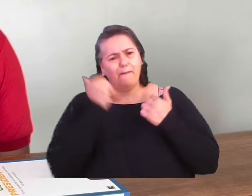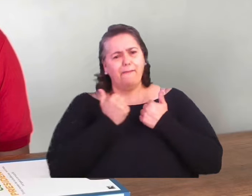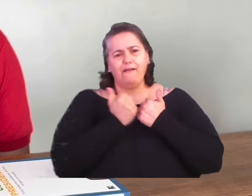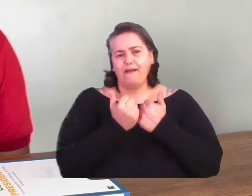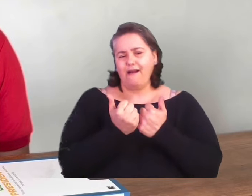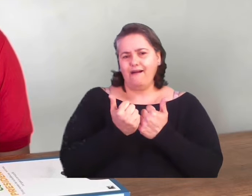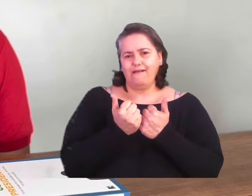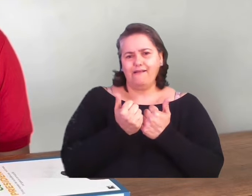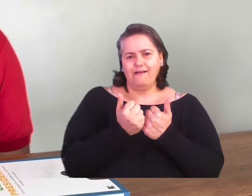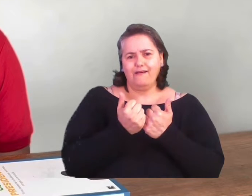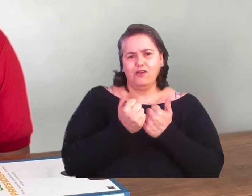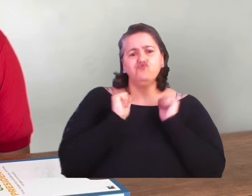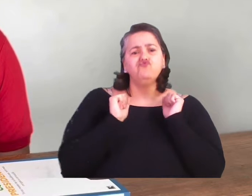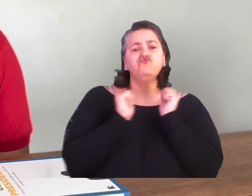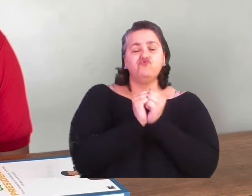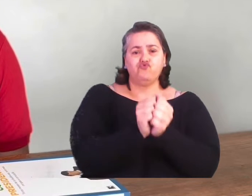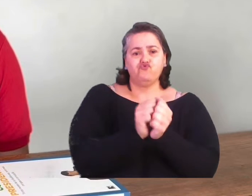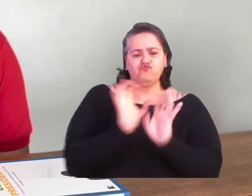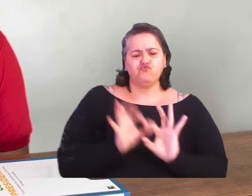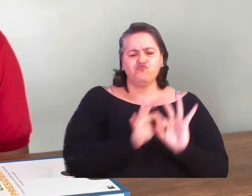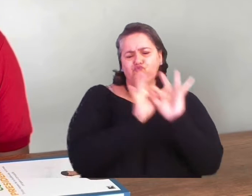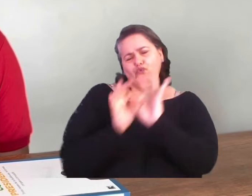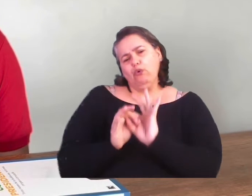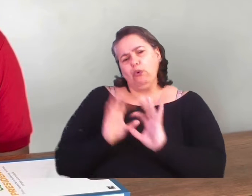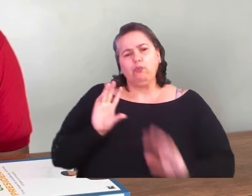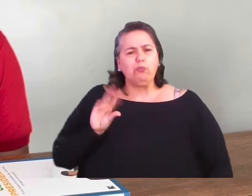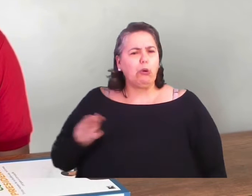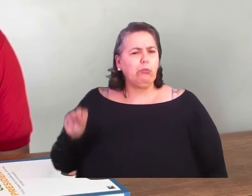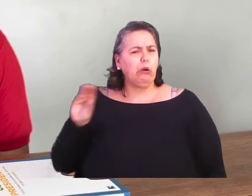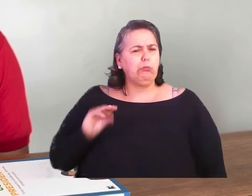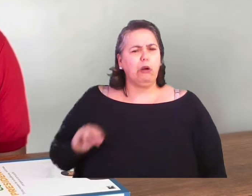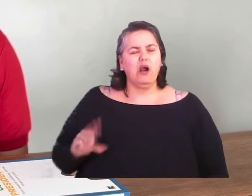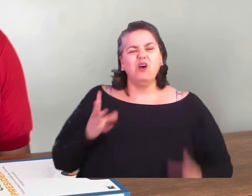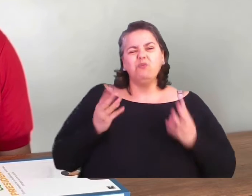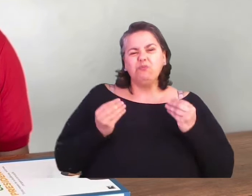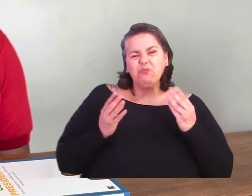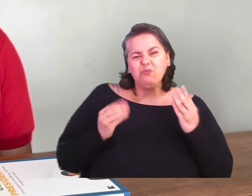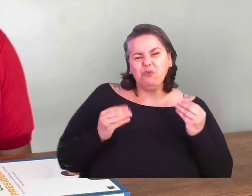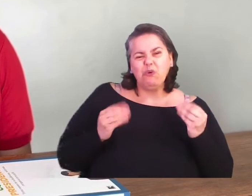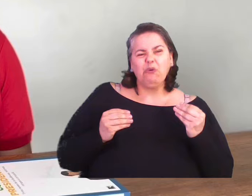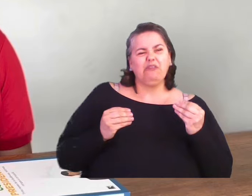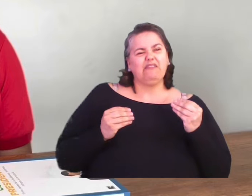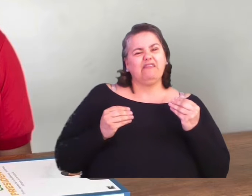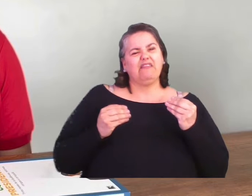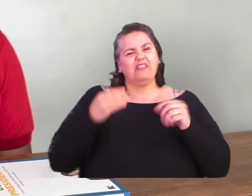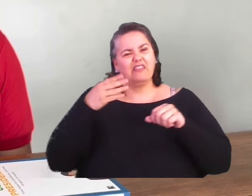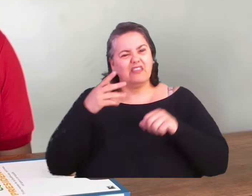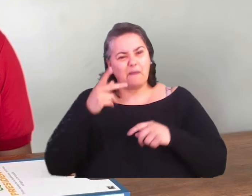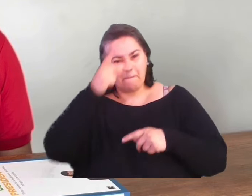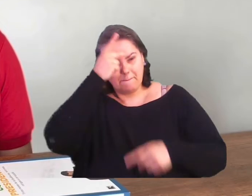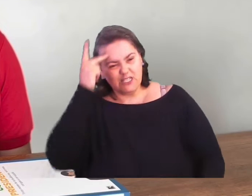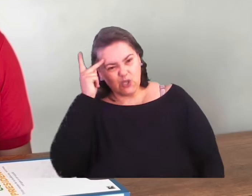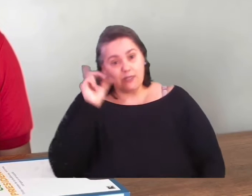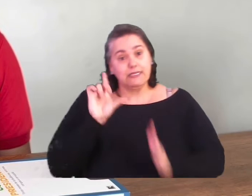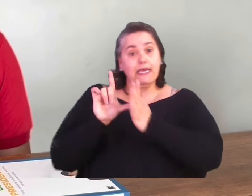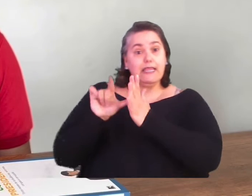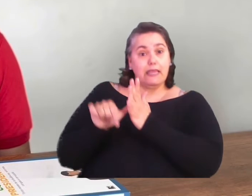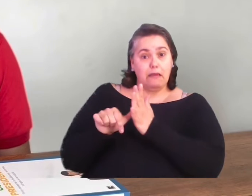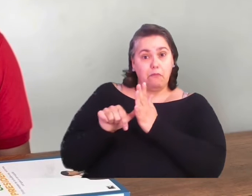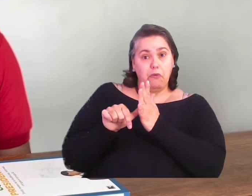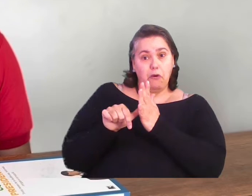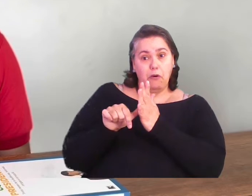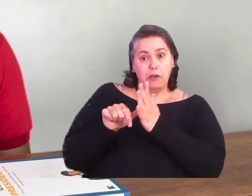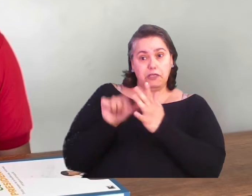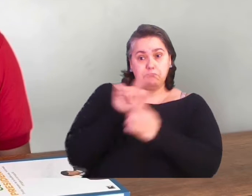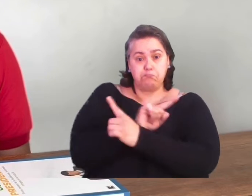que ali estiveram com ele, Ciro Gomes, enfim, bastante gente que depois